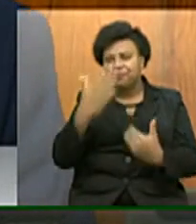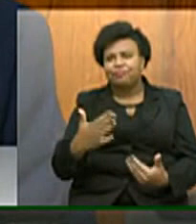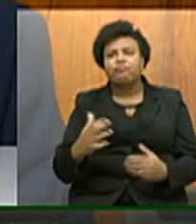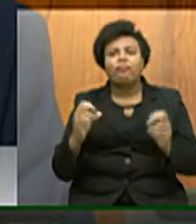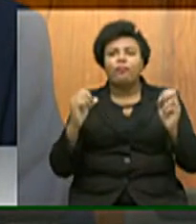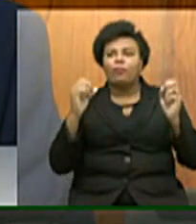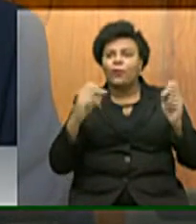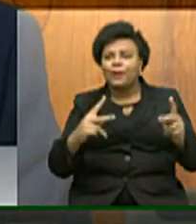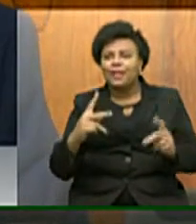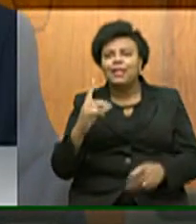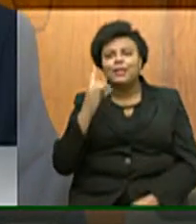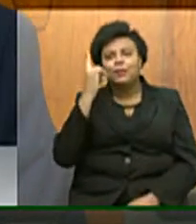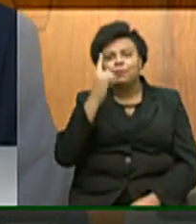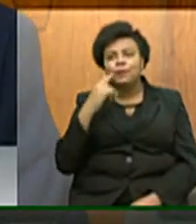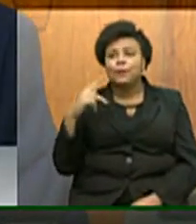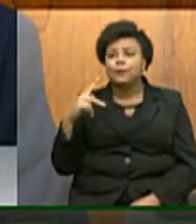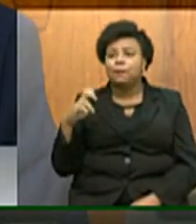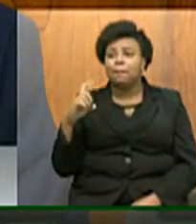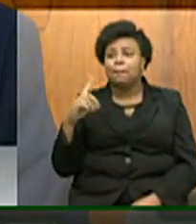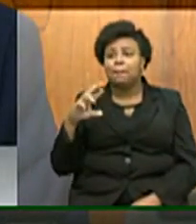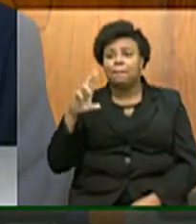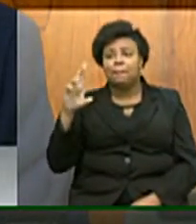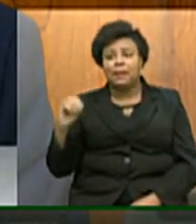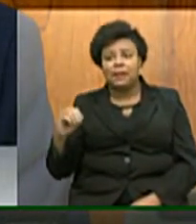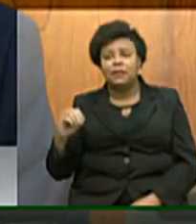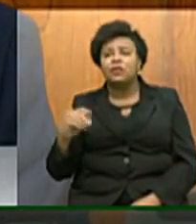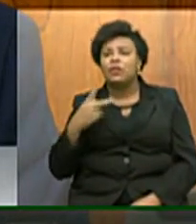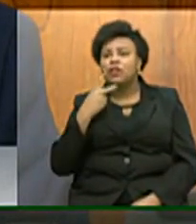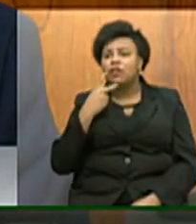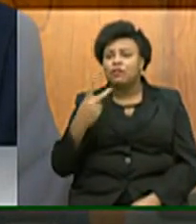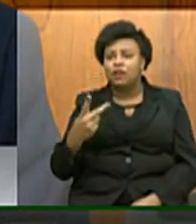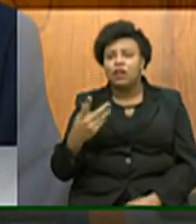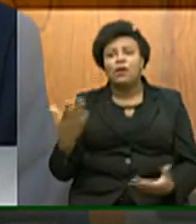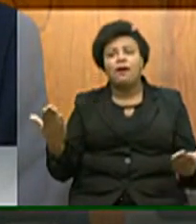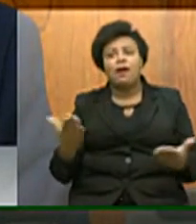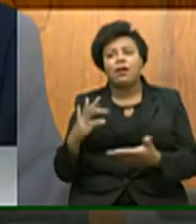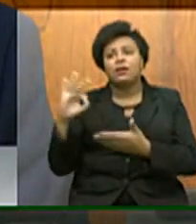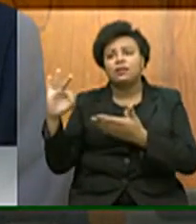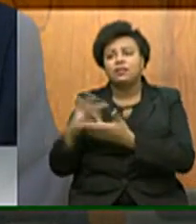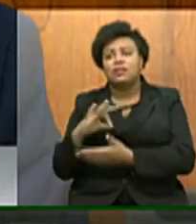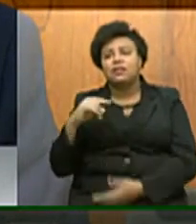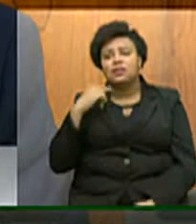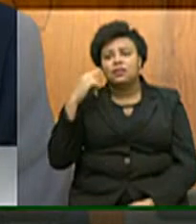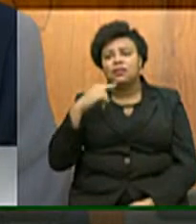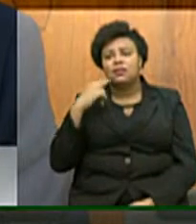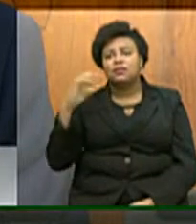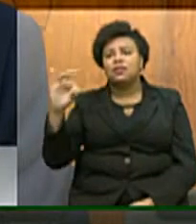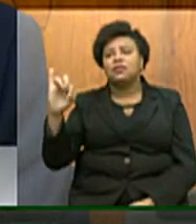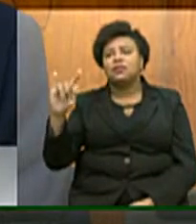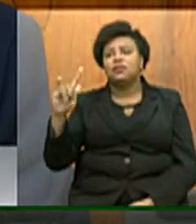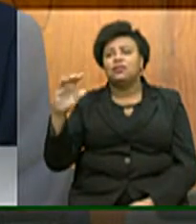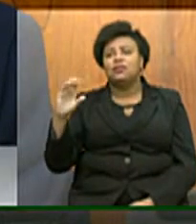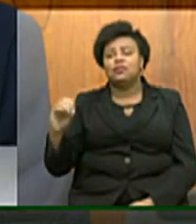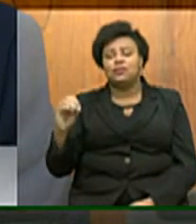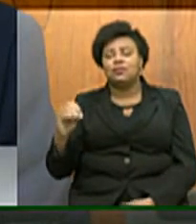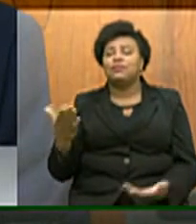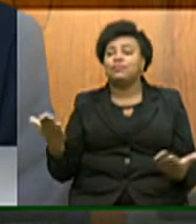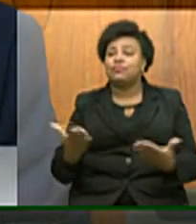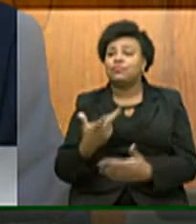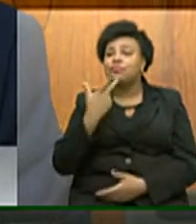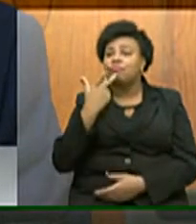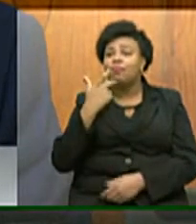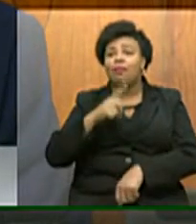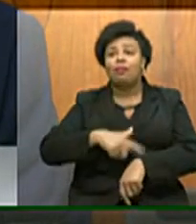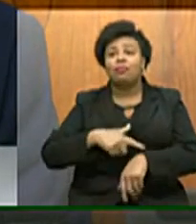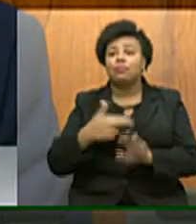Ok, obrigado, deputado Pedro Pereira, que fez sua manifestação. Agora é escrito o deputado Thiago Simon. A palavra está à sua disposição pelo